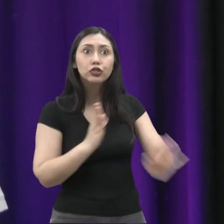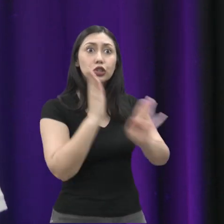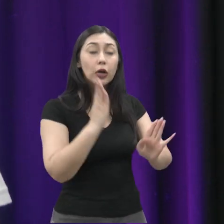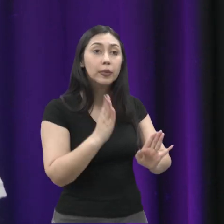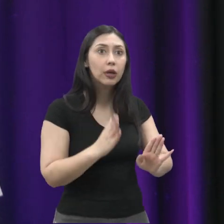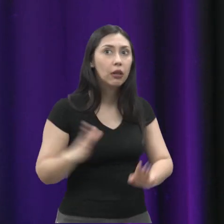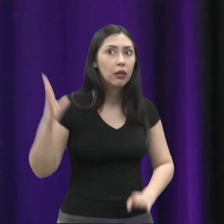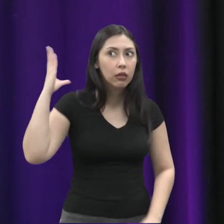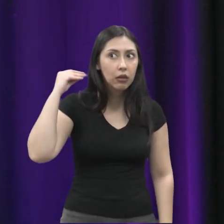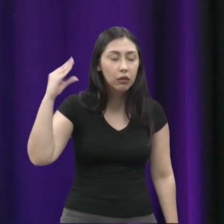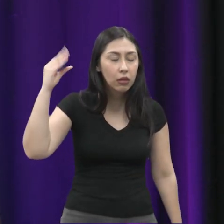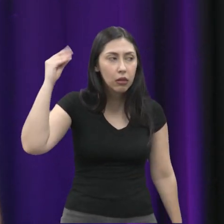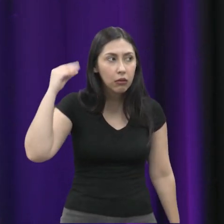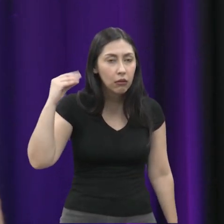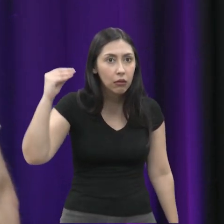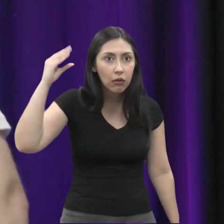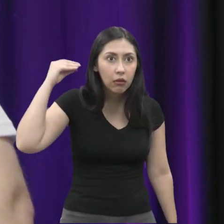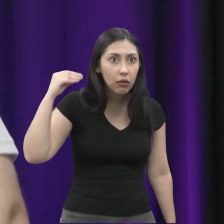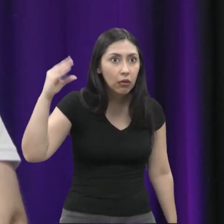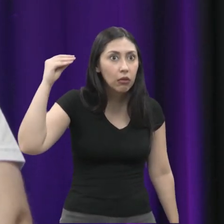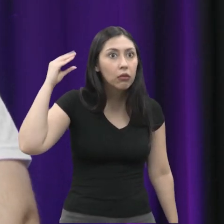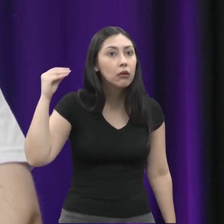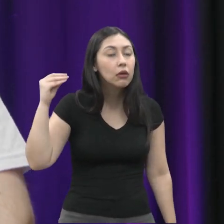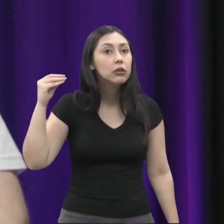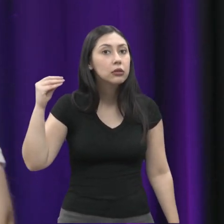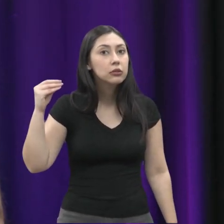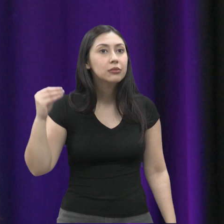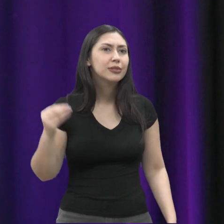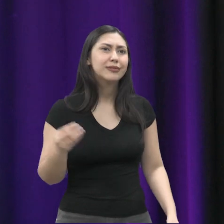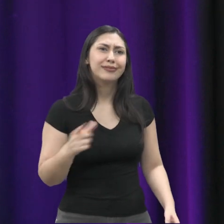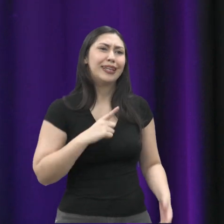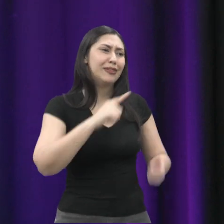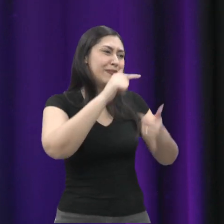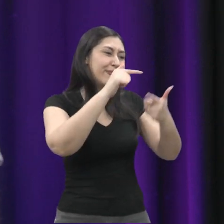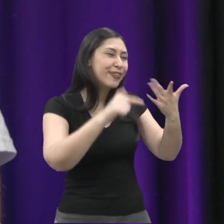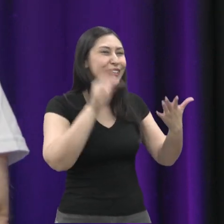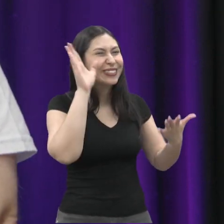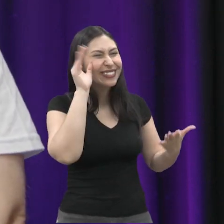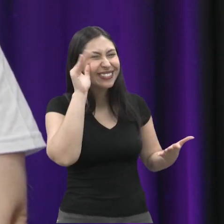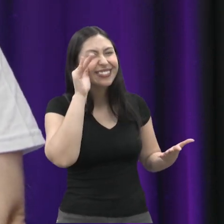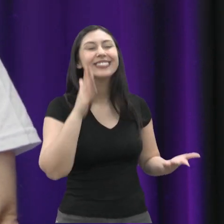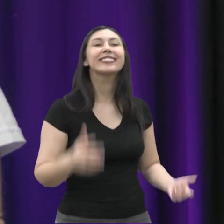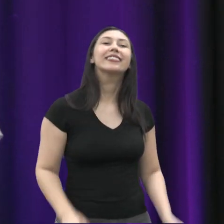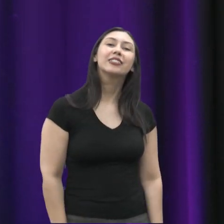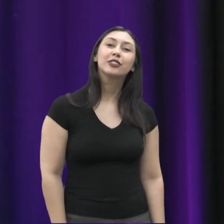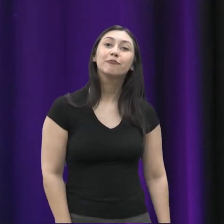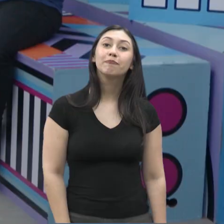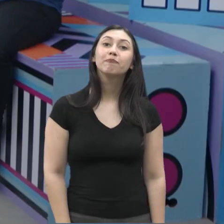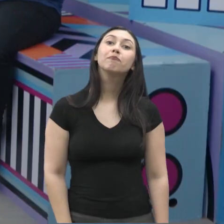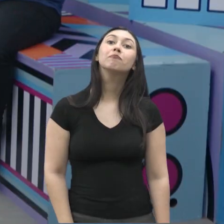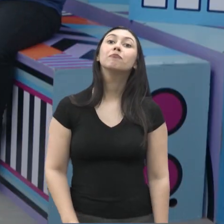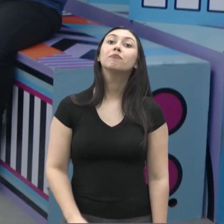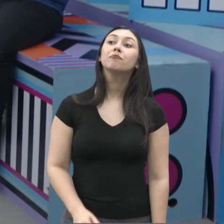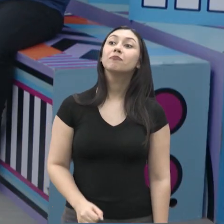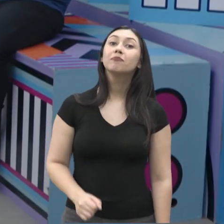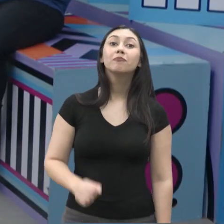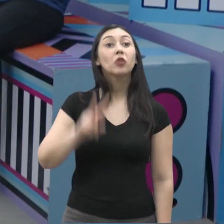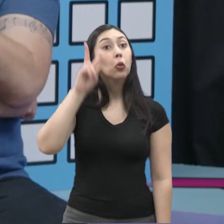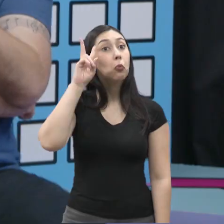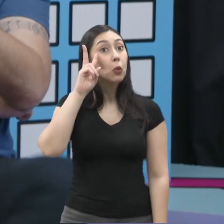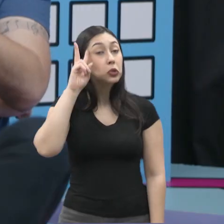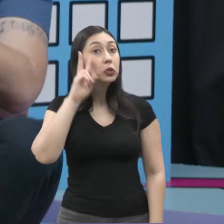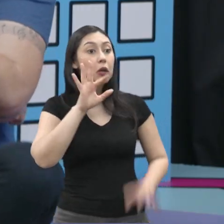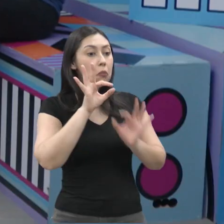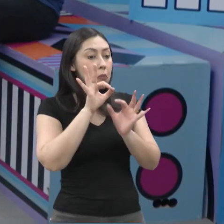claro de esquizofrenia na família real, e tem algumas histórias interessantes desse tipo. Histórias